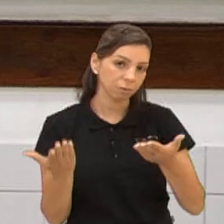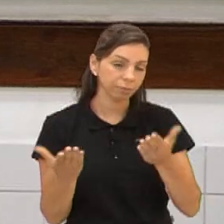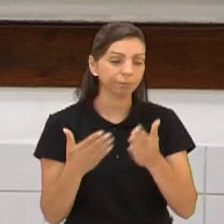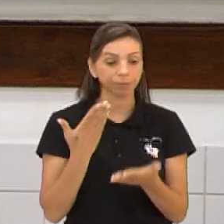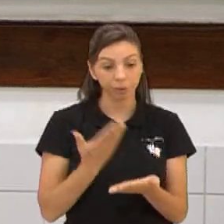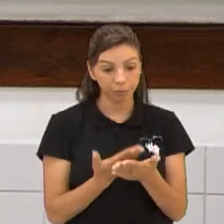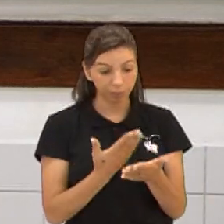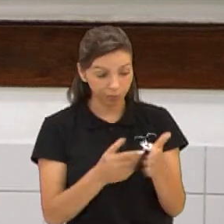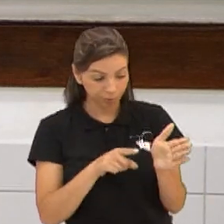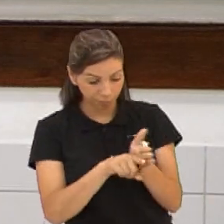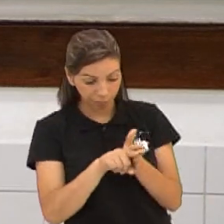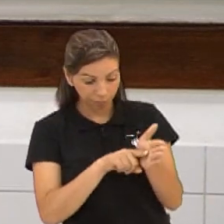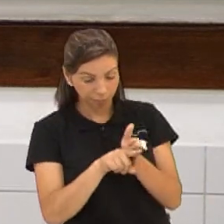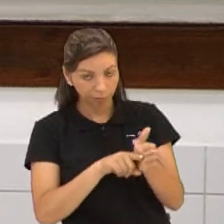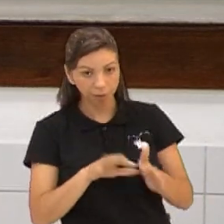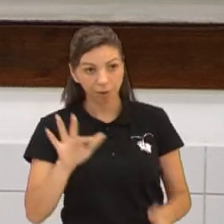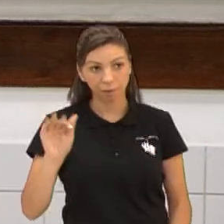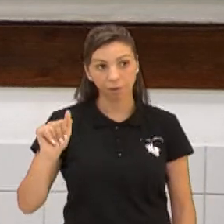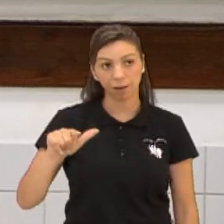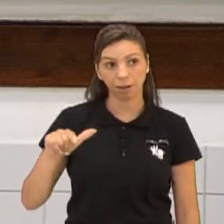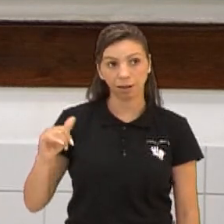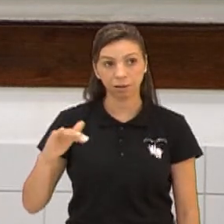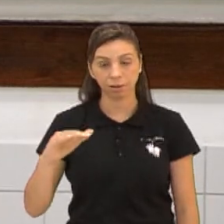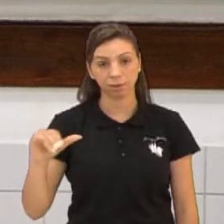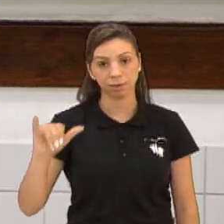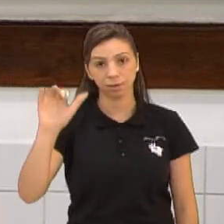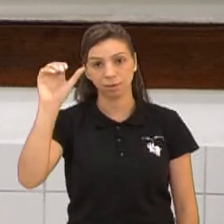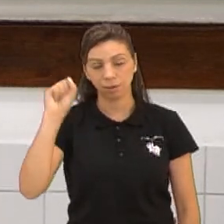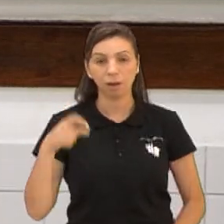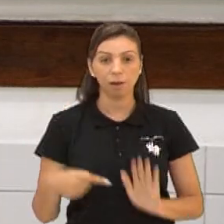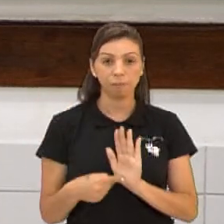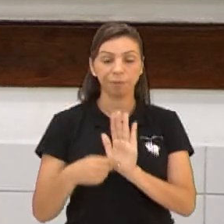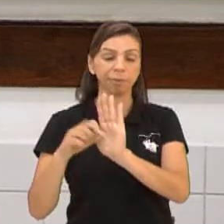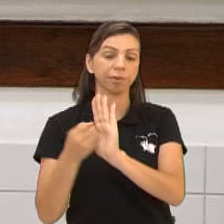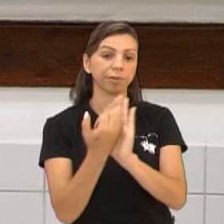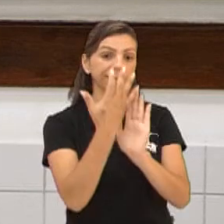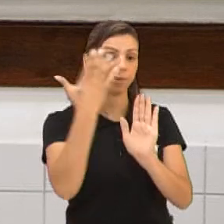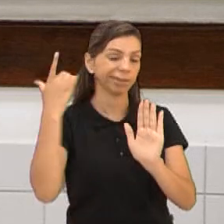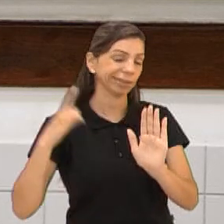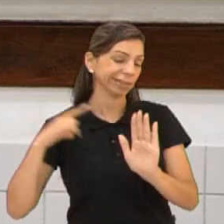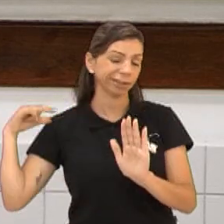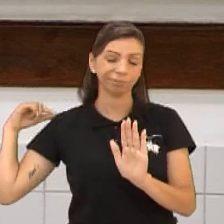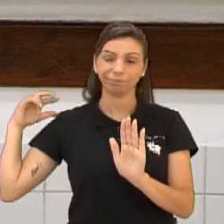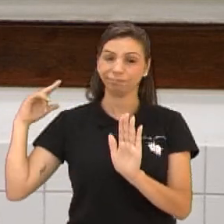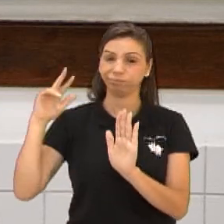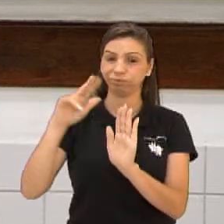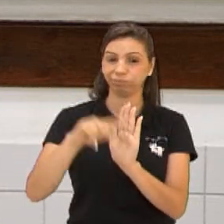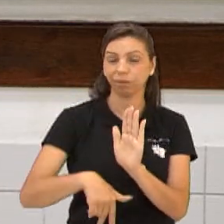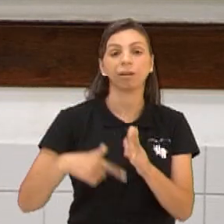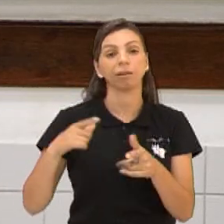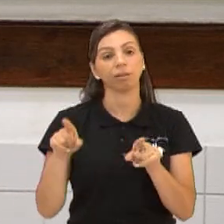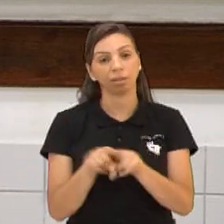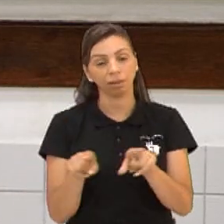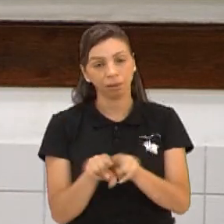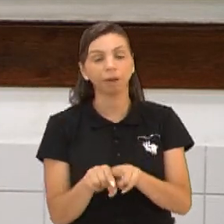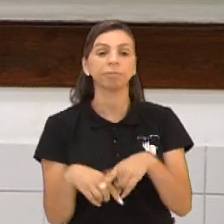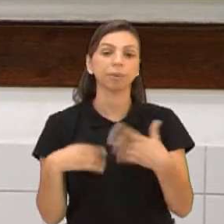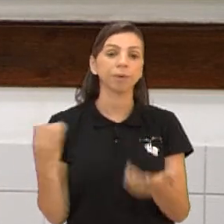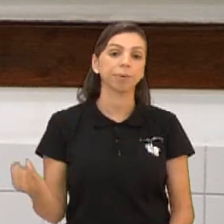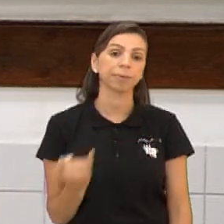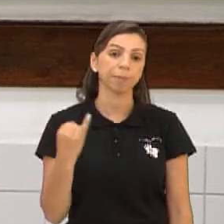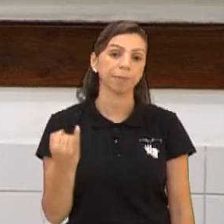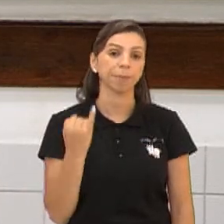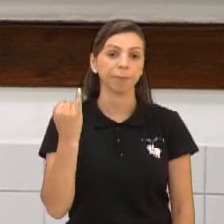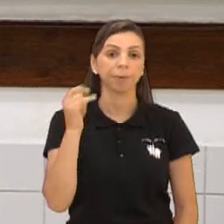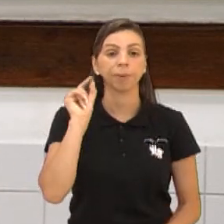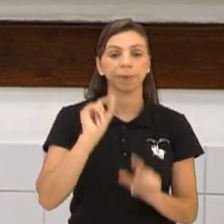vamos fazer estudar o que são as falácias agora eu vou mostrar algumas das tantas falácias que existem o importante é